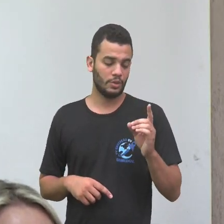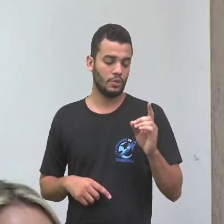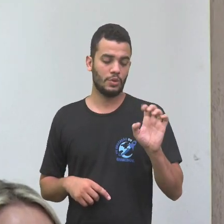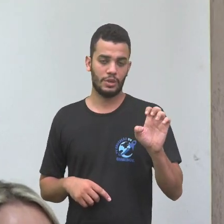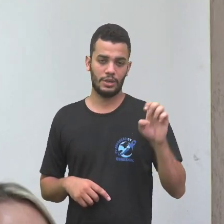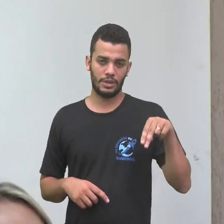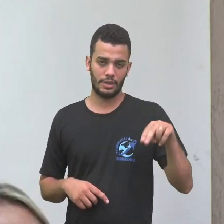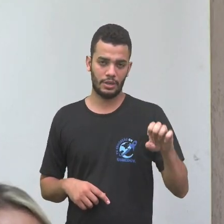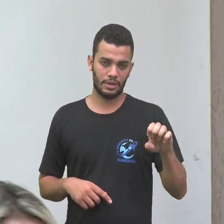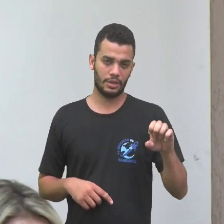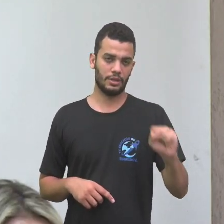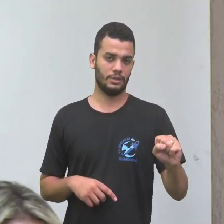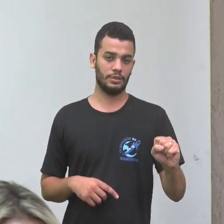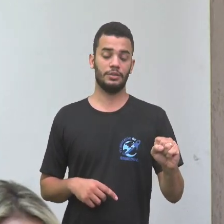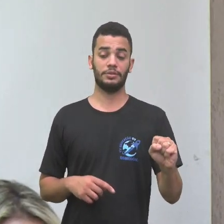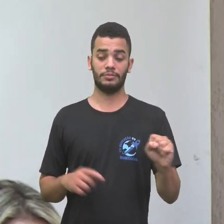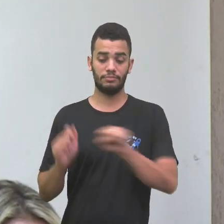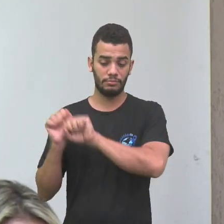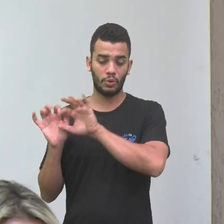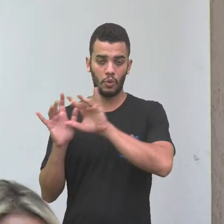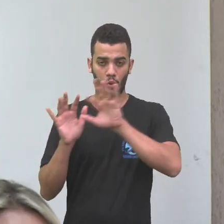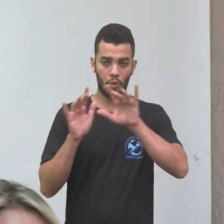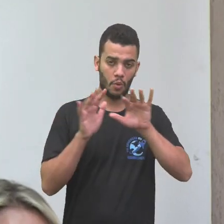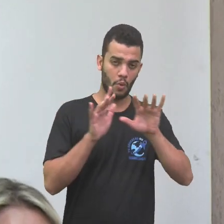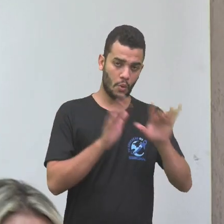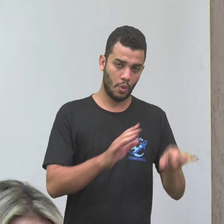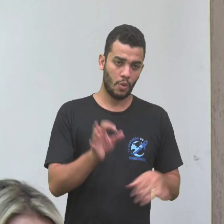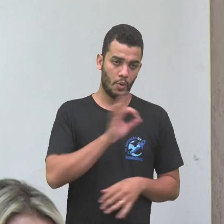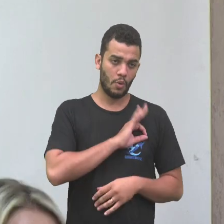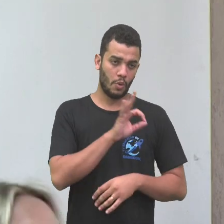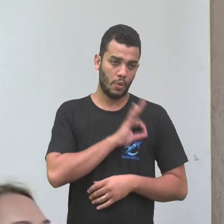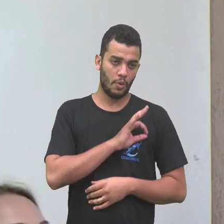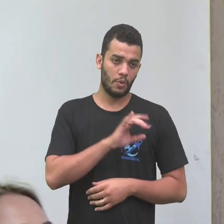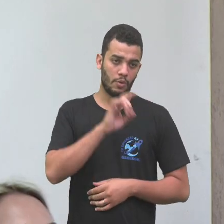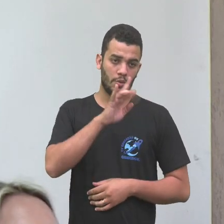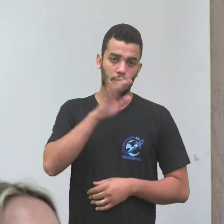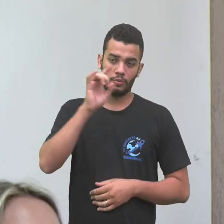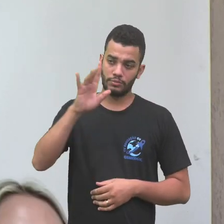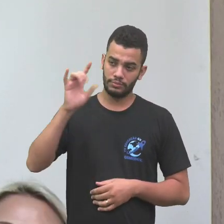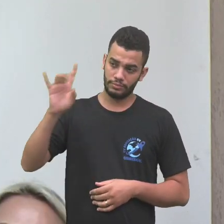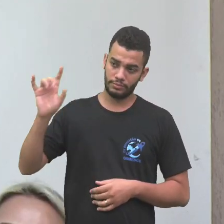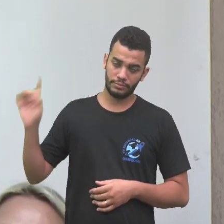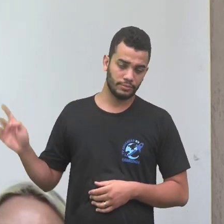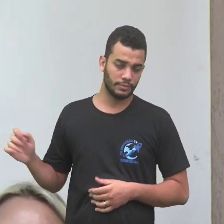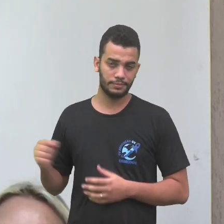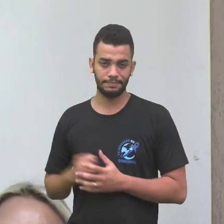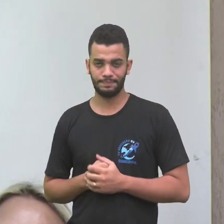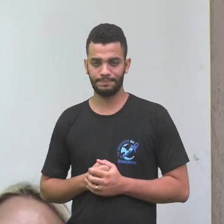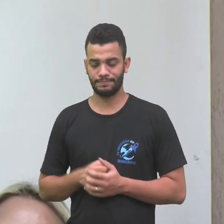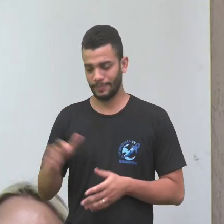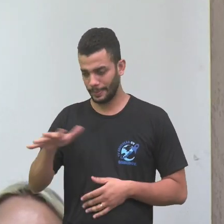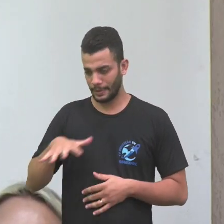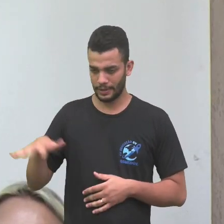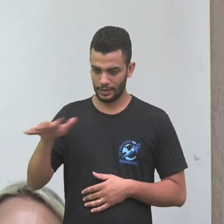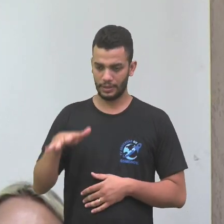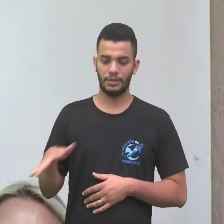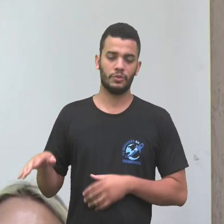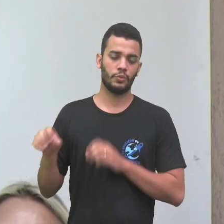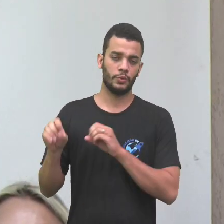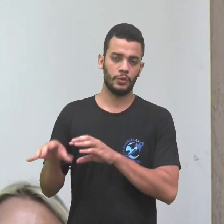né? Também o Coronel Siqueira, que é o chefe de gabinete, e todos vocês da educação, né?